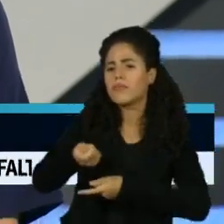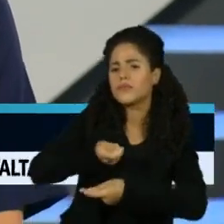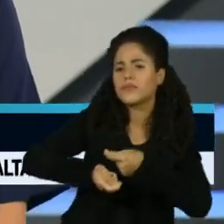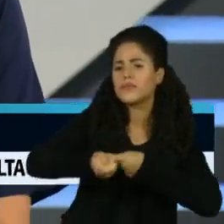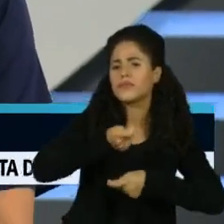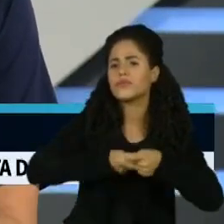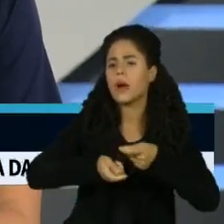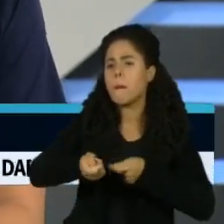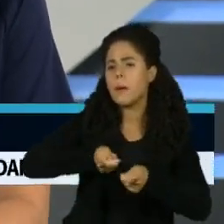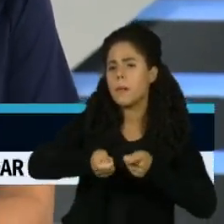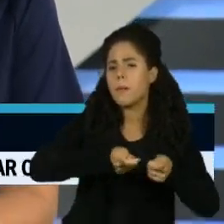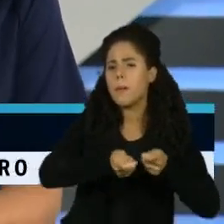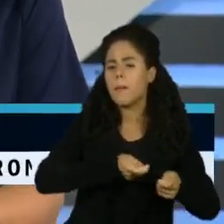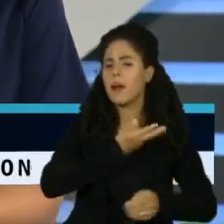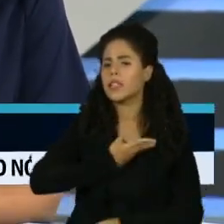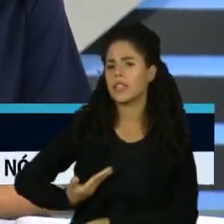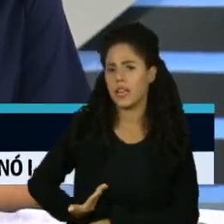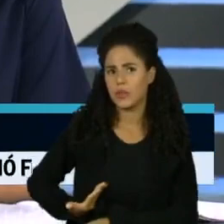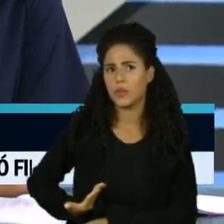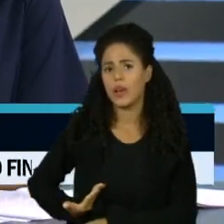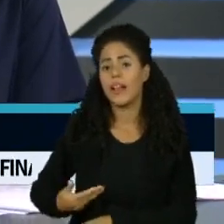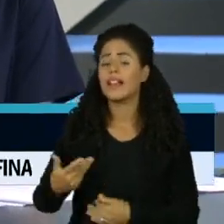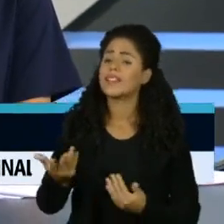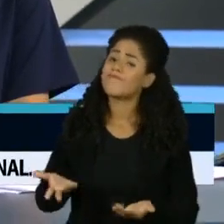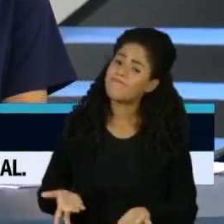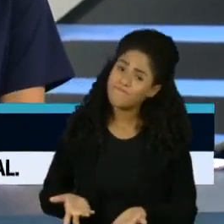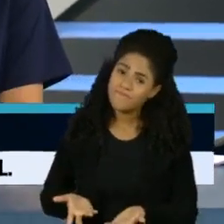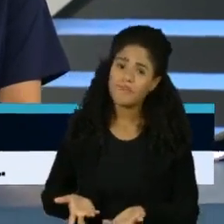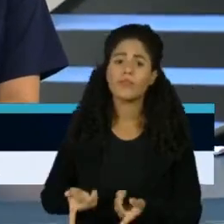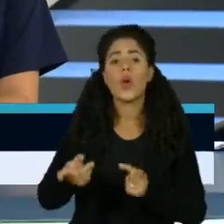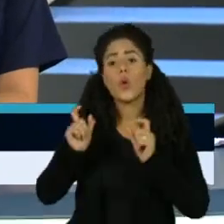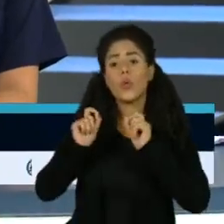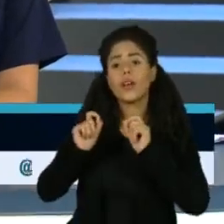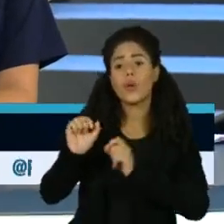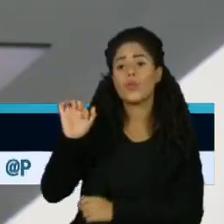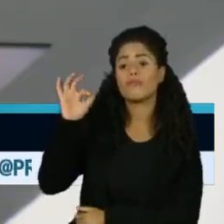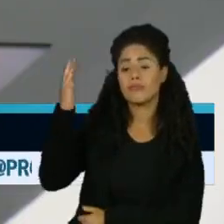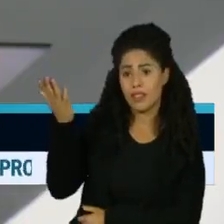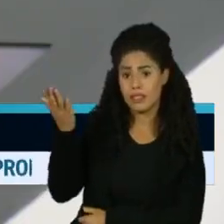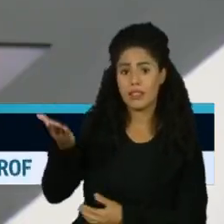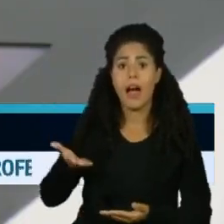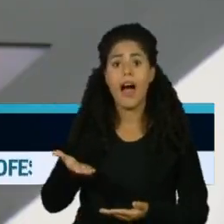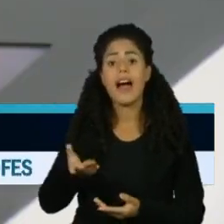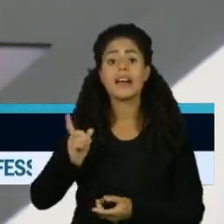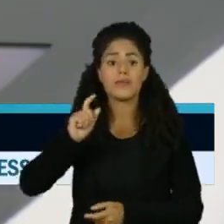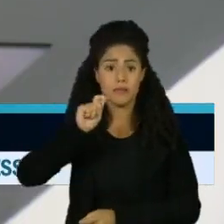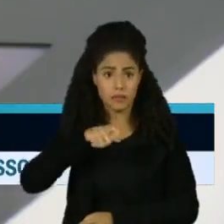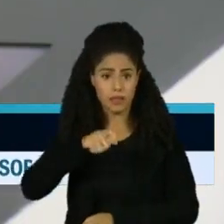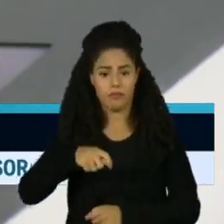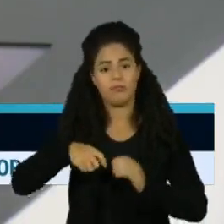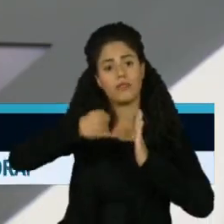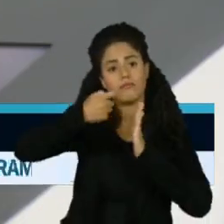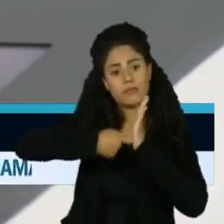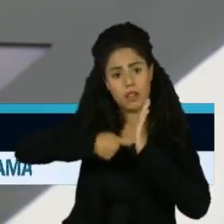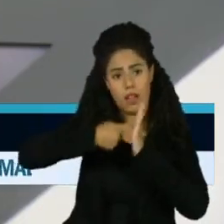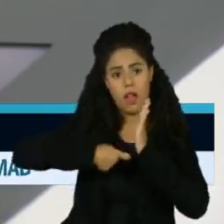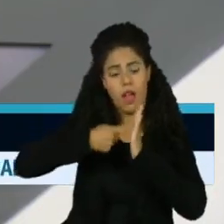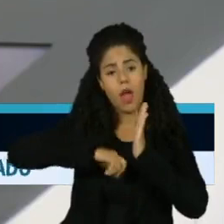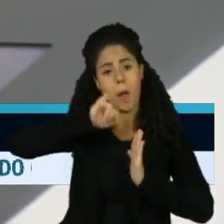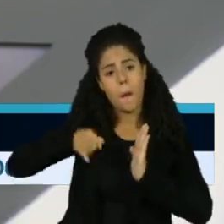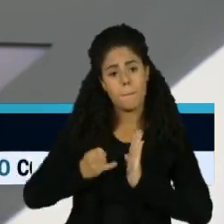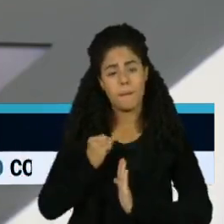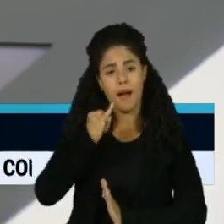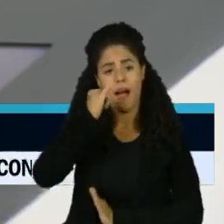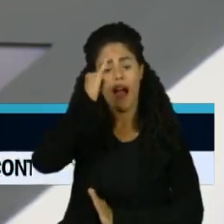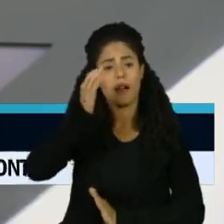remédio Amargo para todos mas não precisava ter sido assim esse é o ponto né agora é claro é a taxa de juros acaba o aumento da taxa de juros